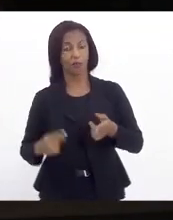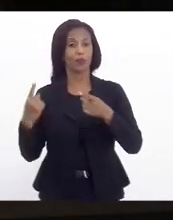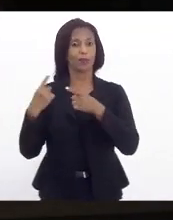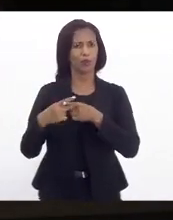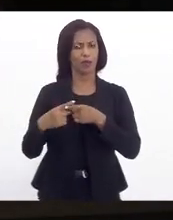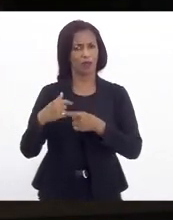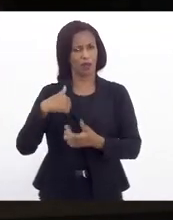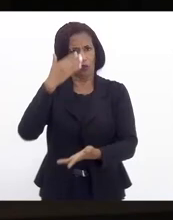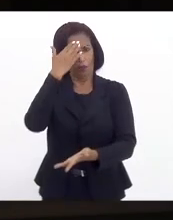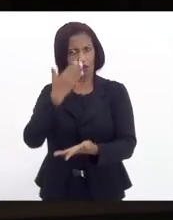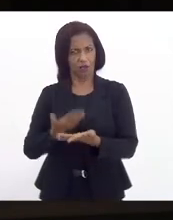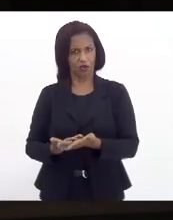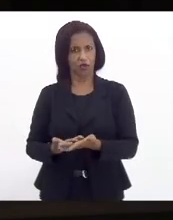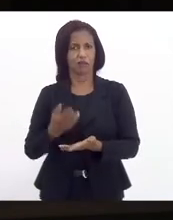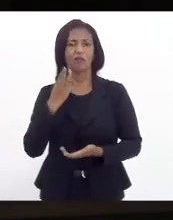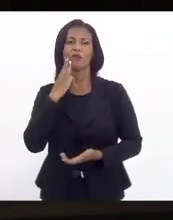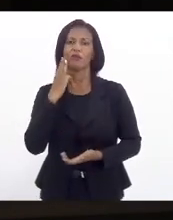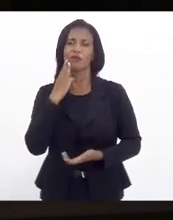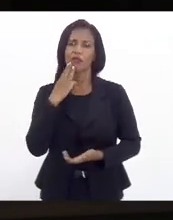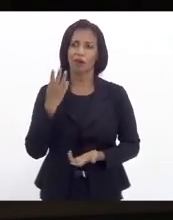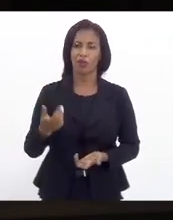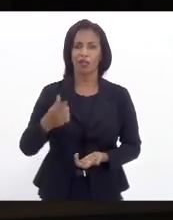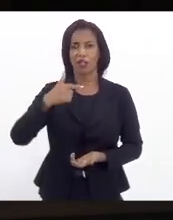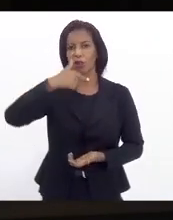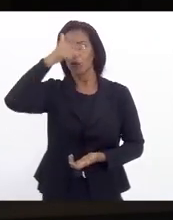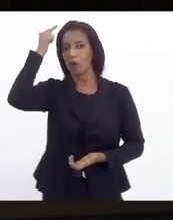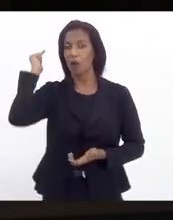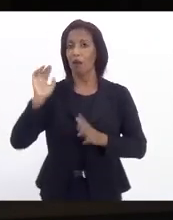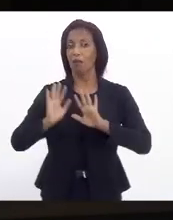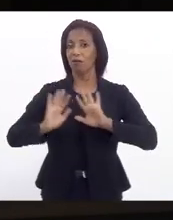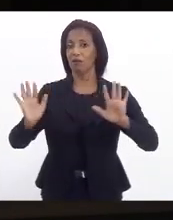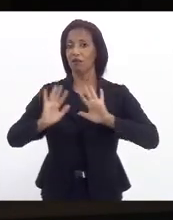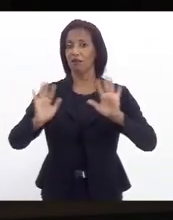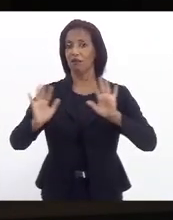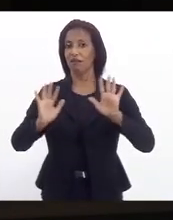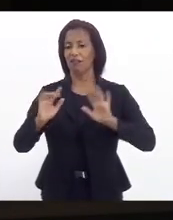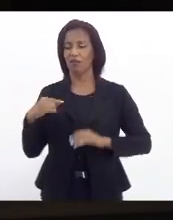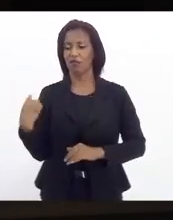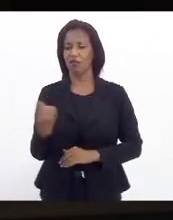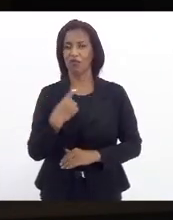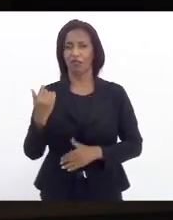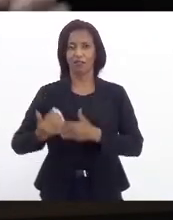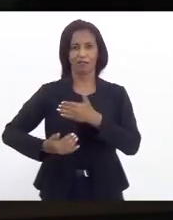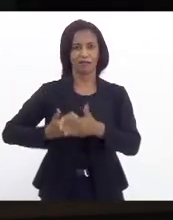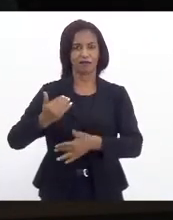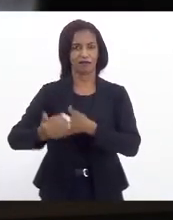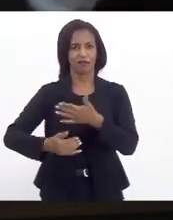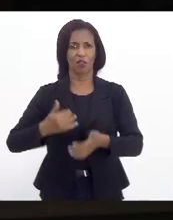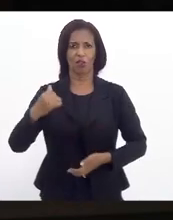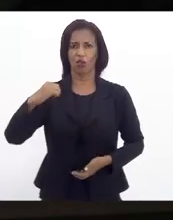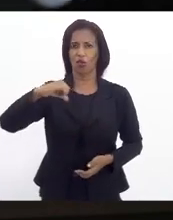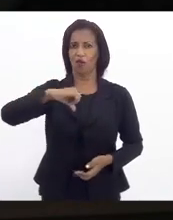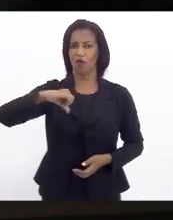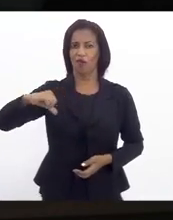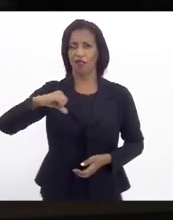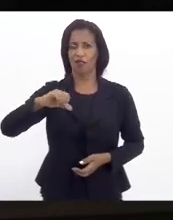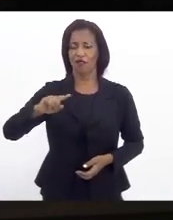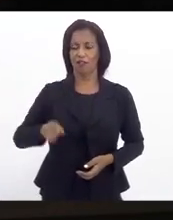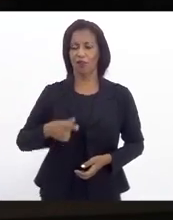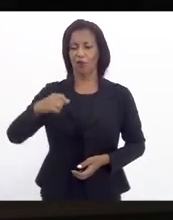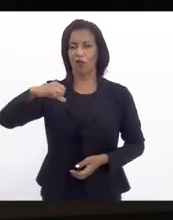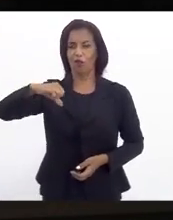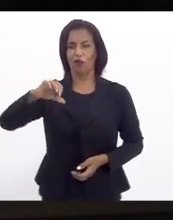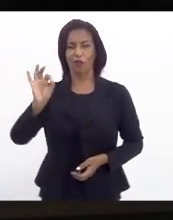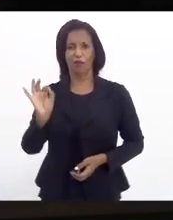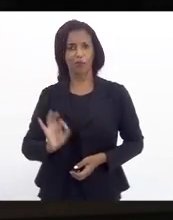Porque, creio eu, deputado Valdeck, deputado municipal, não me deixará, nós avançamos 99,9